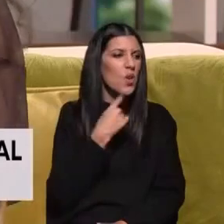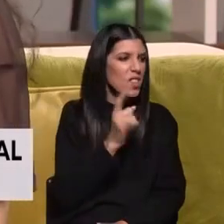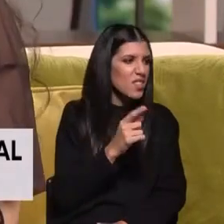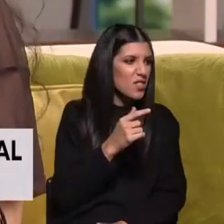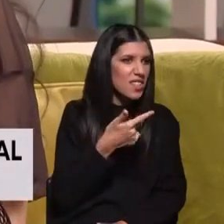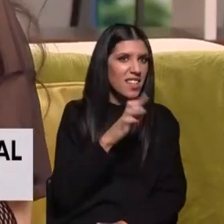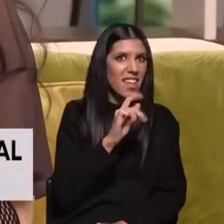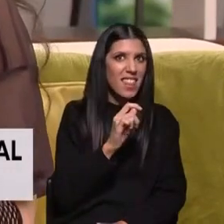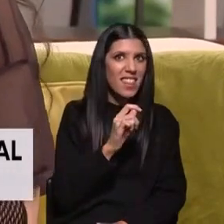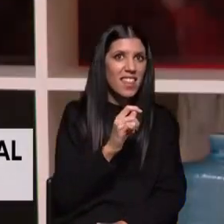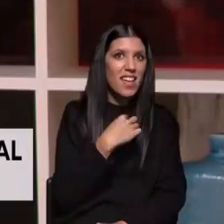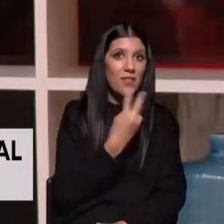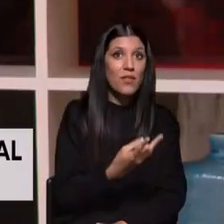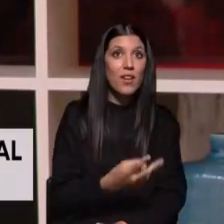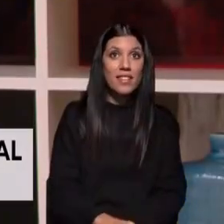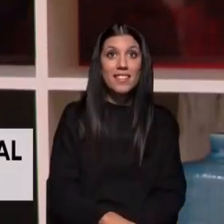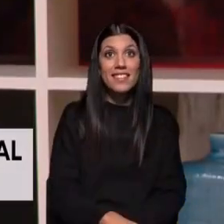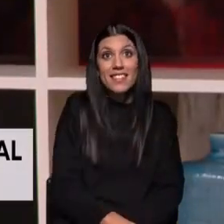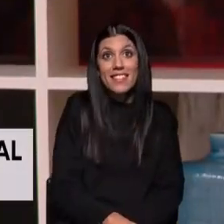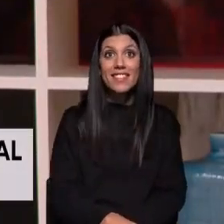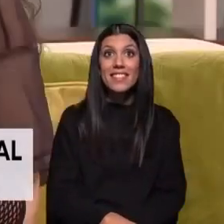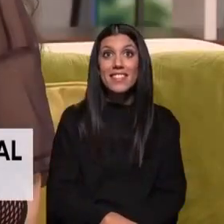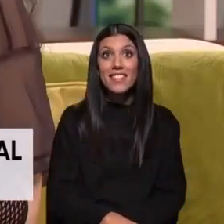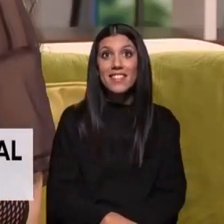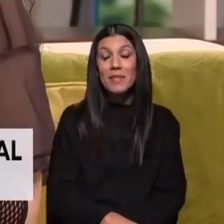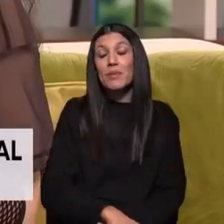Voice? The Got Talent, sim. Não ter dito